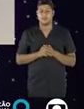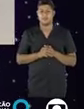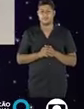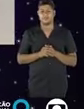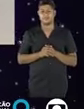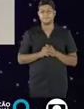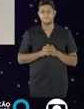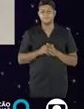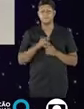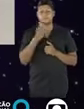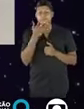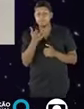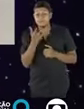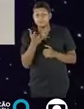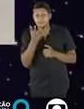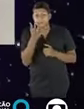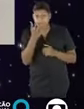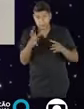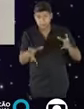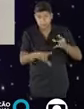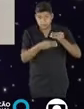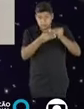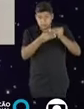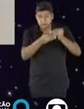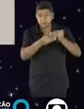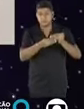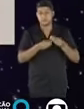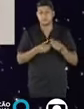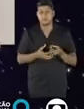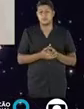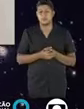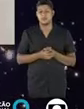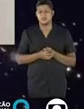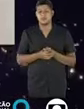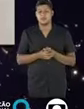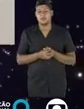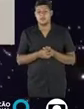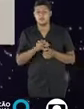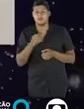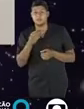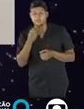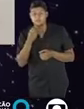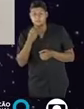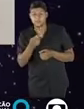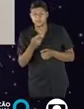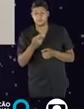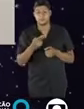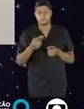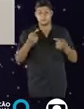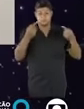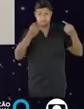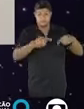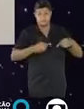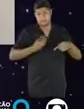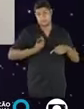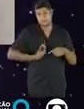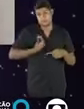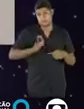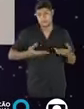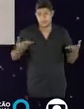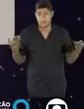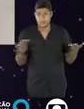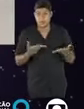Noádia, você quer completar um pouquinho aí? Fechando nessa parte aí, que a gente sabe que nesse momento que a gente está passando